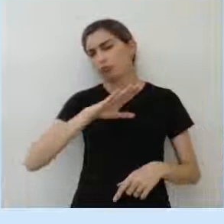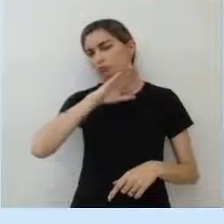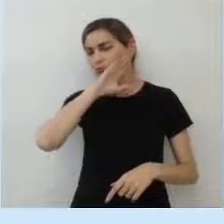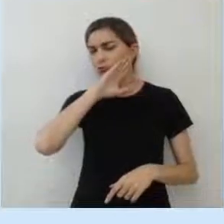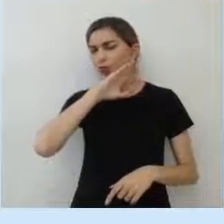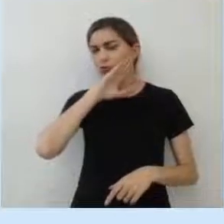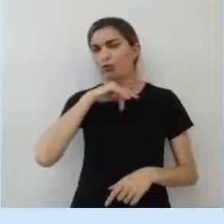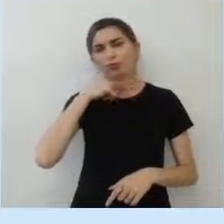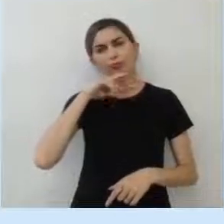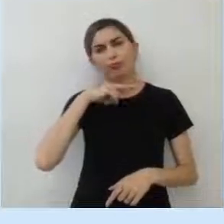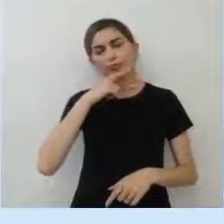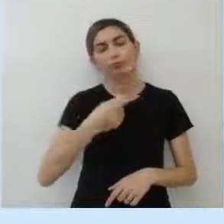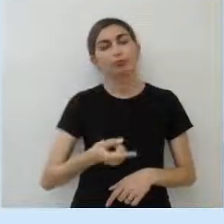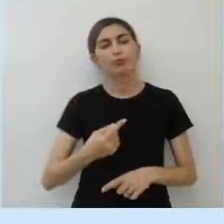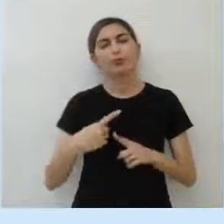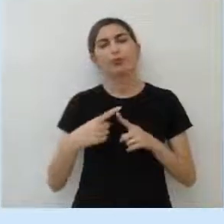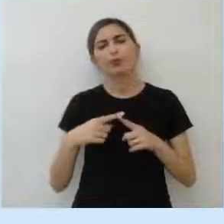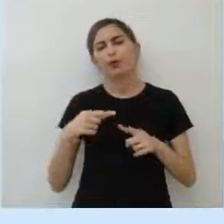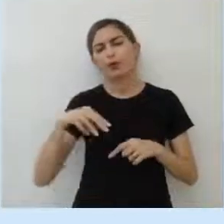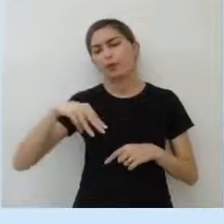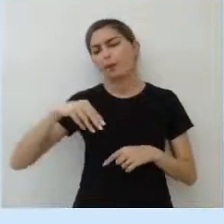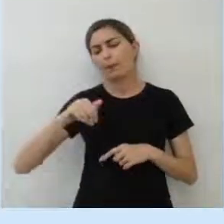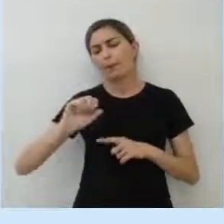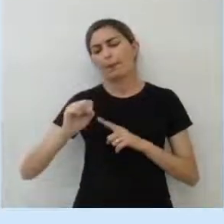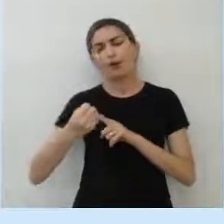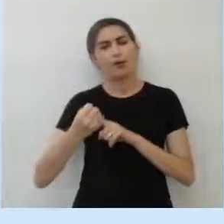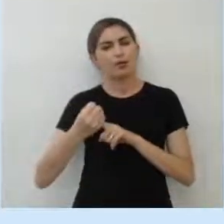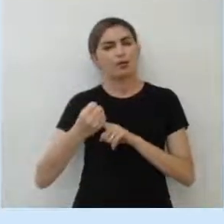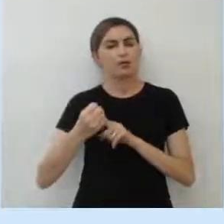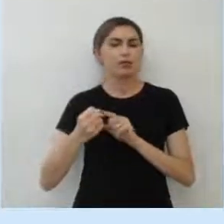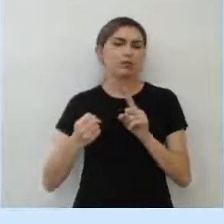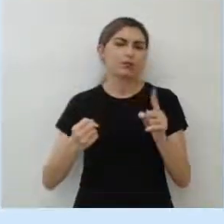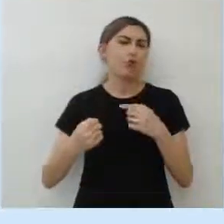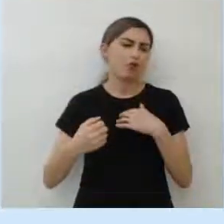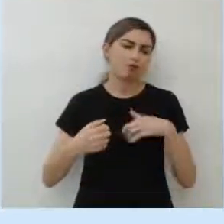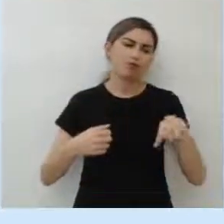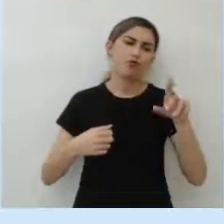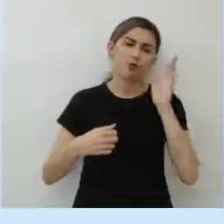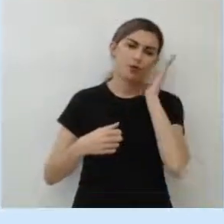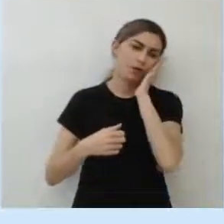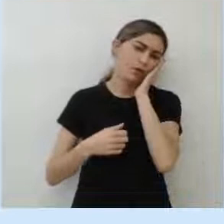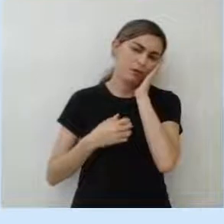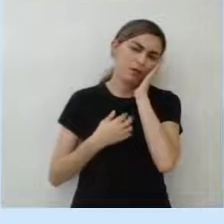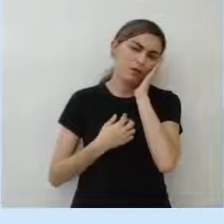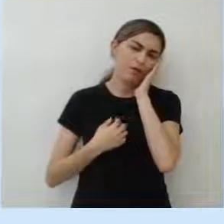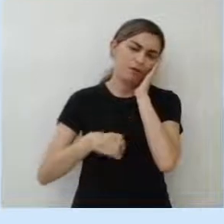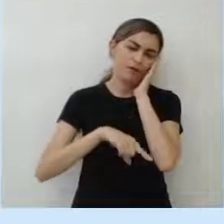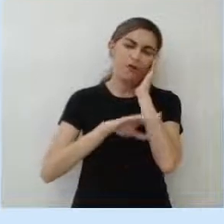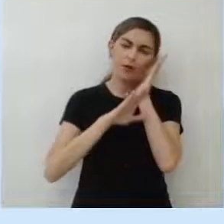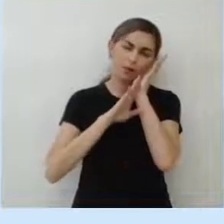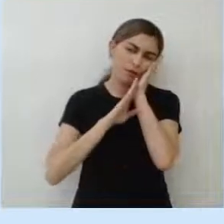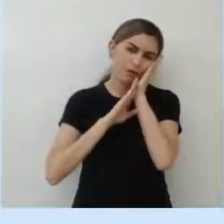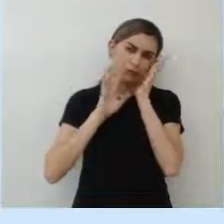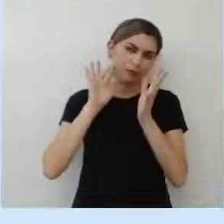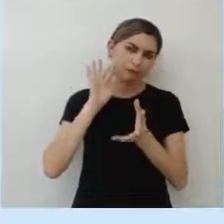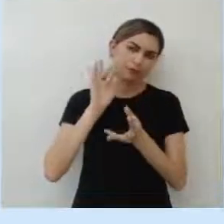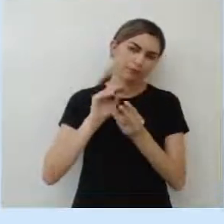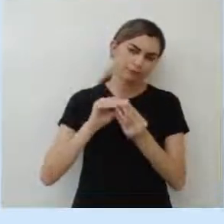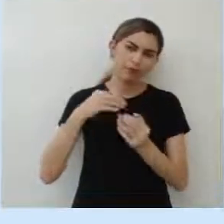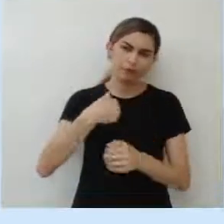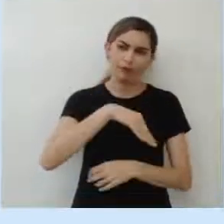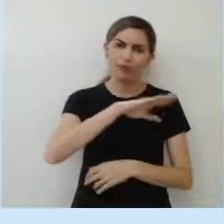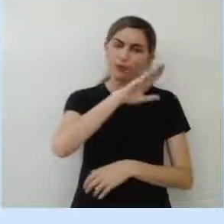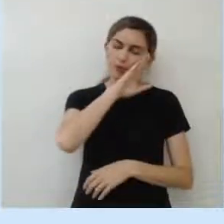sono. Então, por que eu utilizei o mais sem o i? Veja, eu fui para a cama. Se eu digo que eu fui para a cama, você imagina o quê? Eu